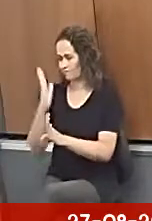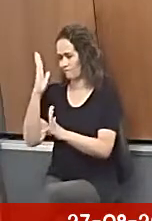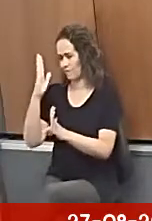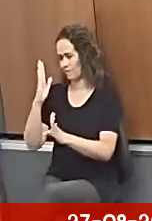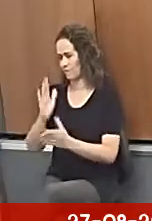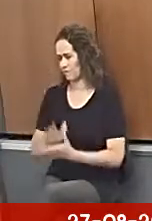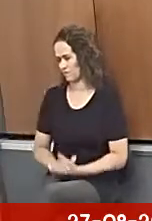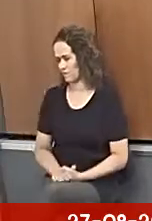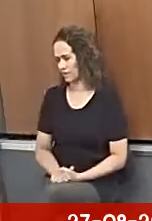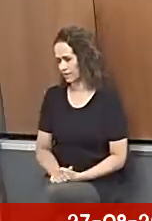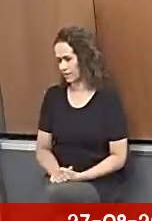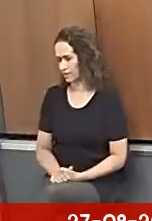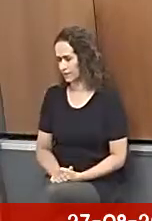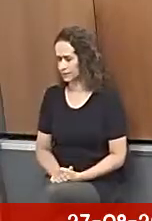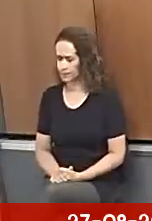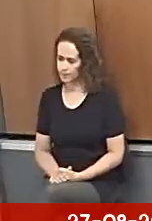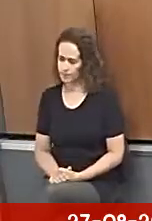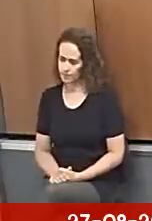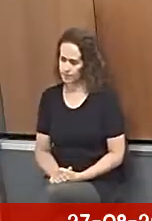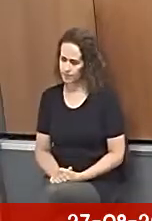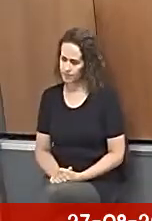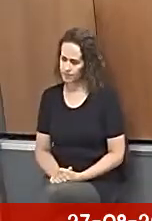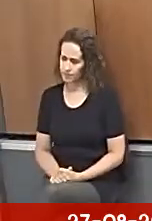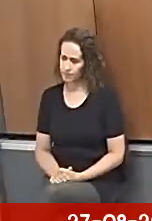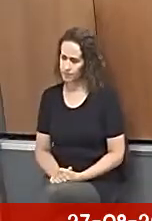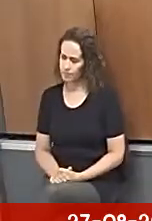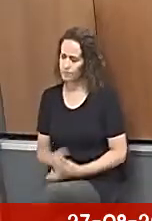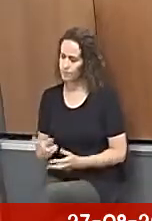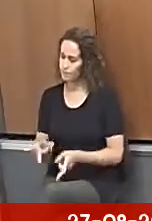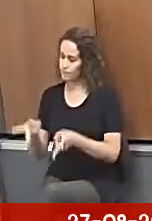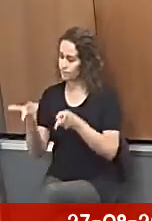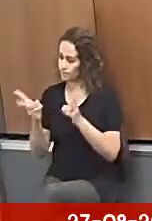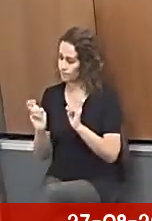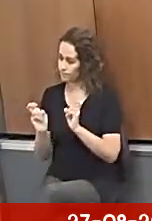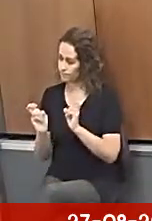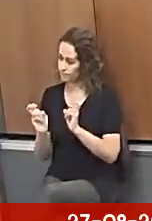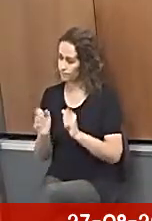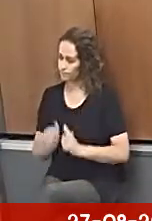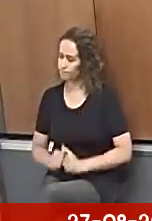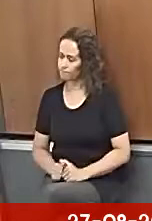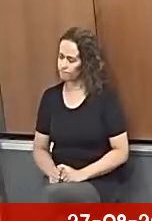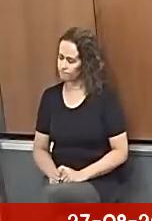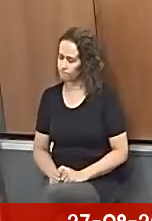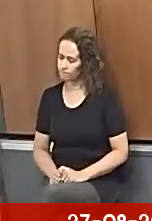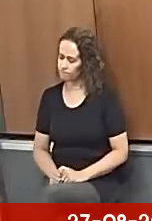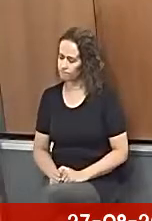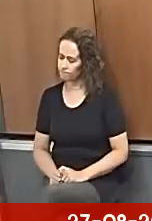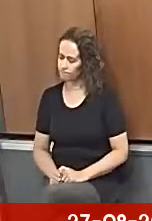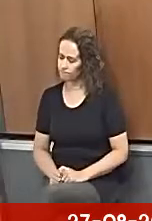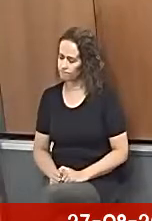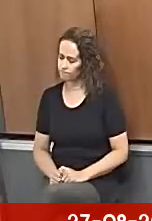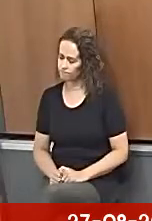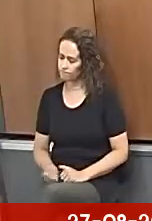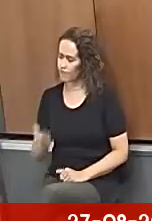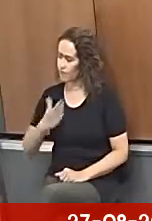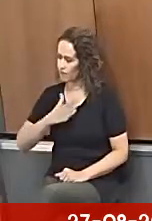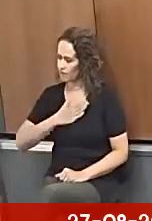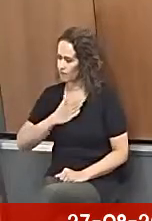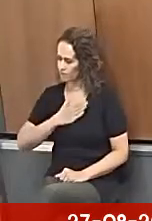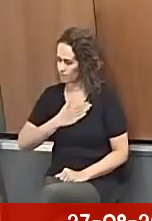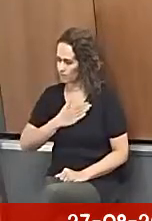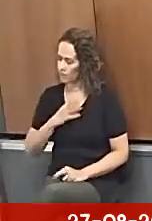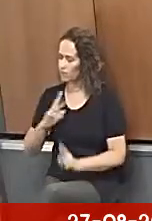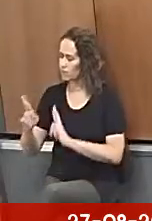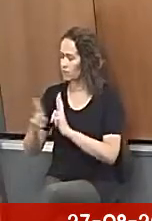que que a gente percebeu aí então é o fato o meu a minha relação com